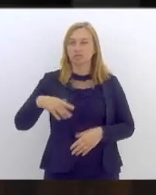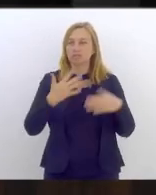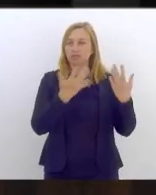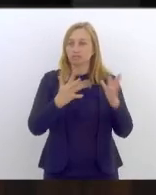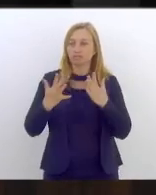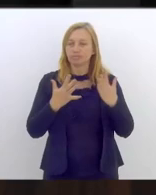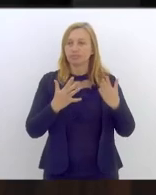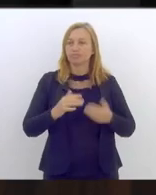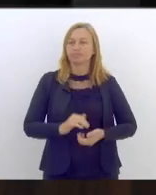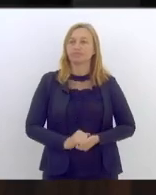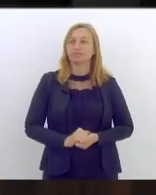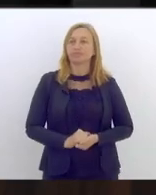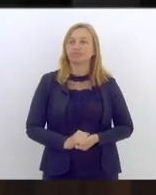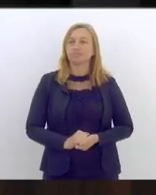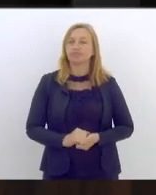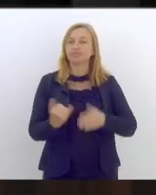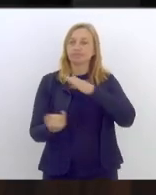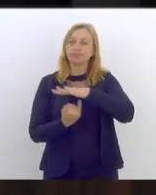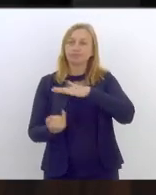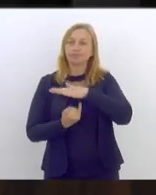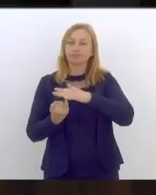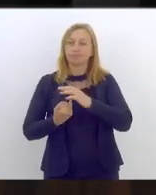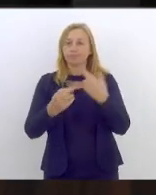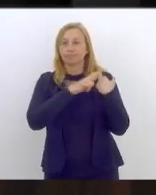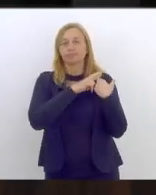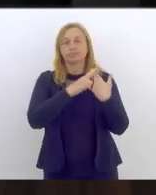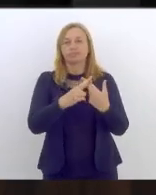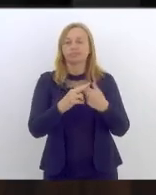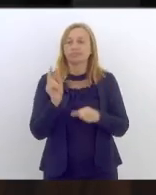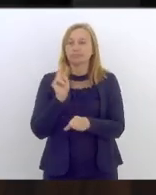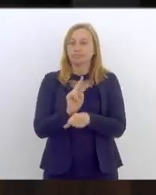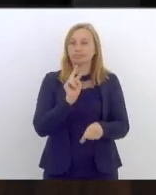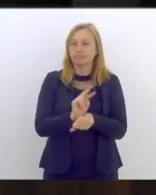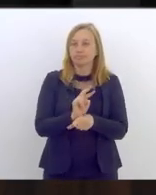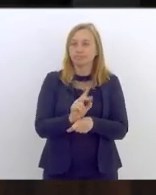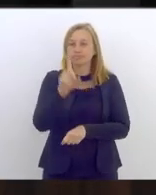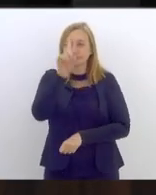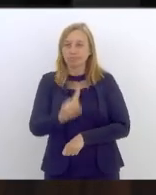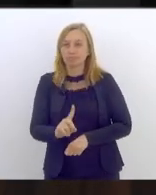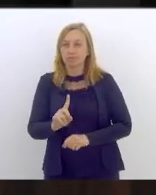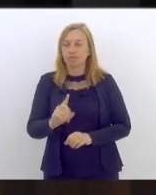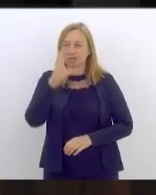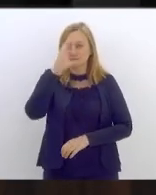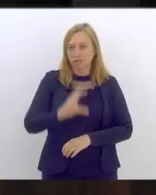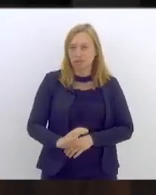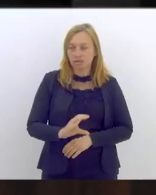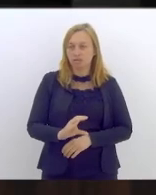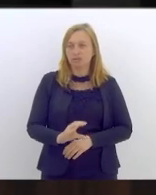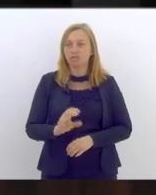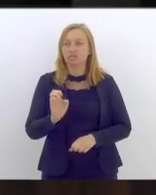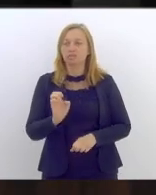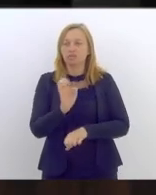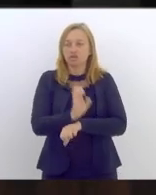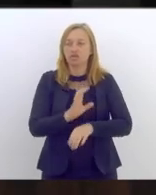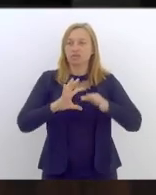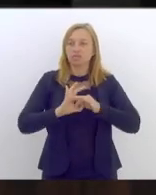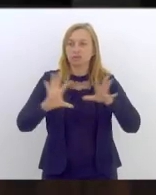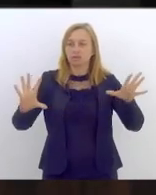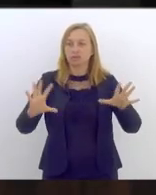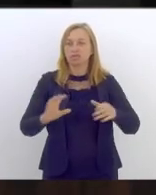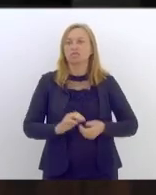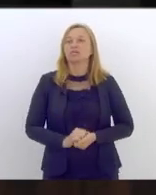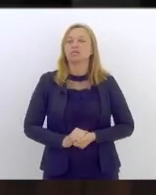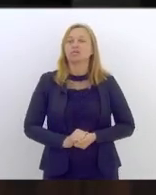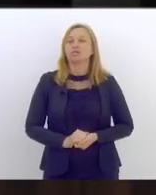celebramos a instituição responsável por assegurar a proteção dos direitos do cidadãos e do Estado democrático de direito